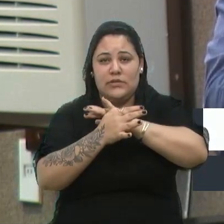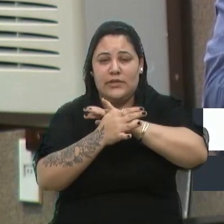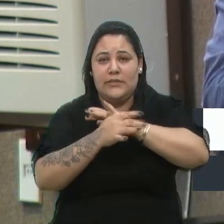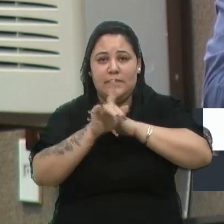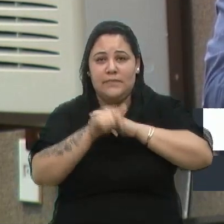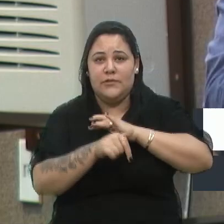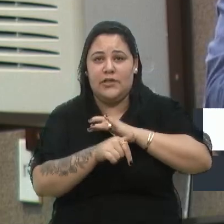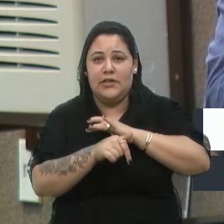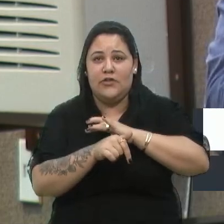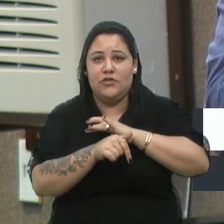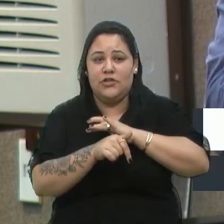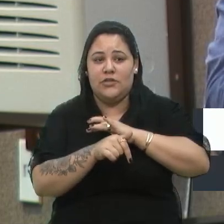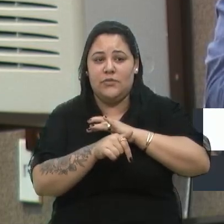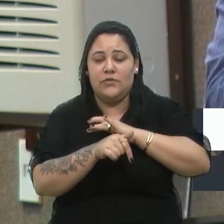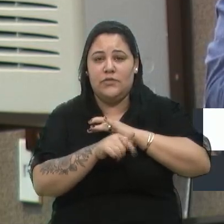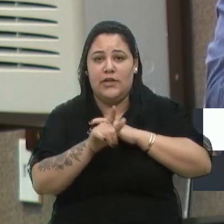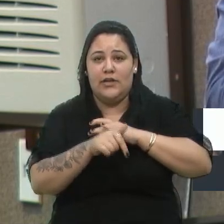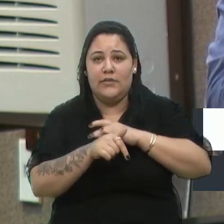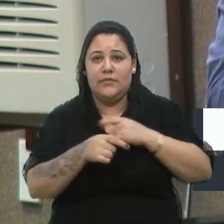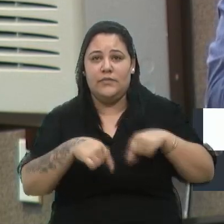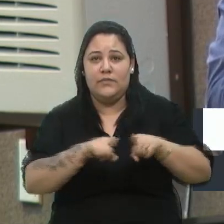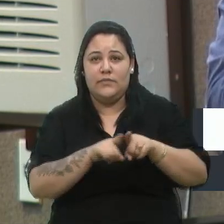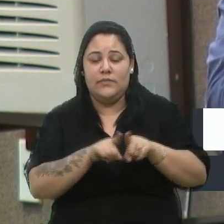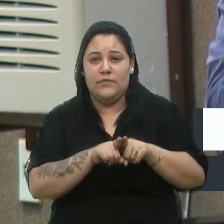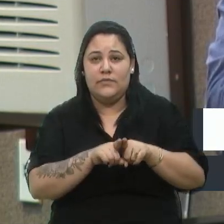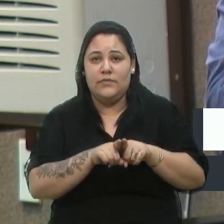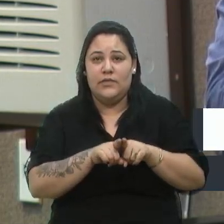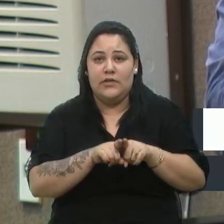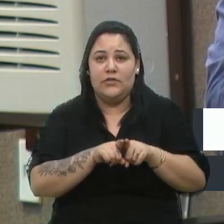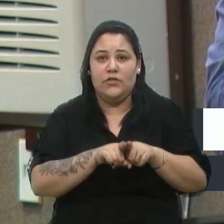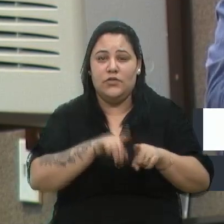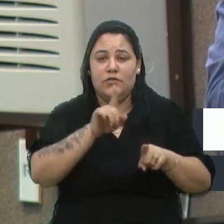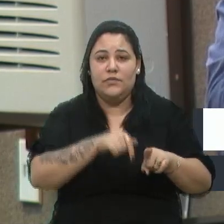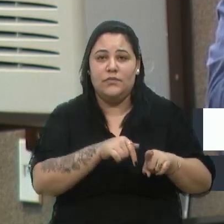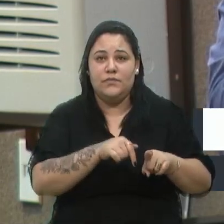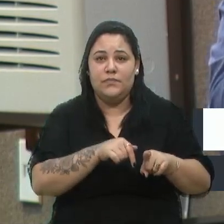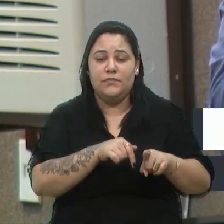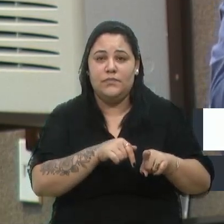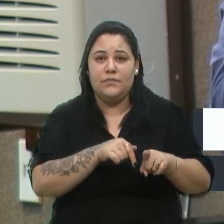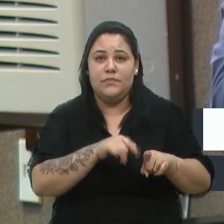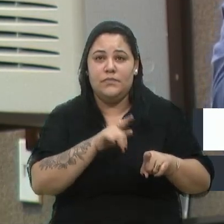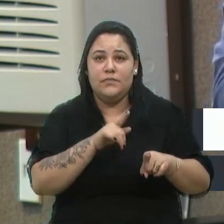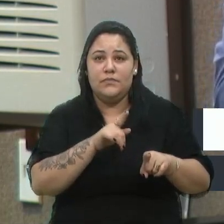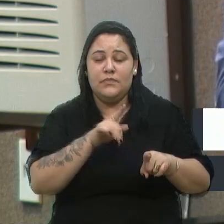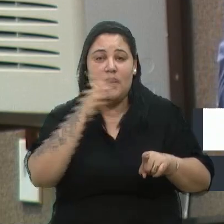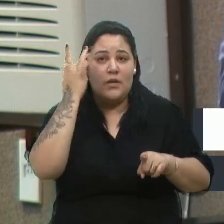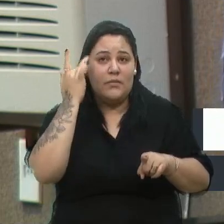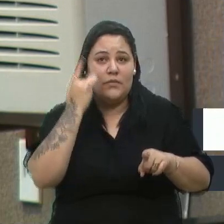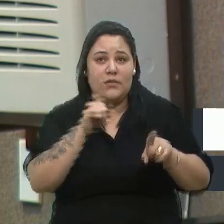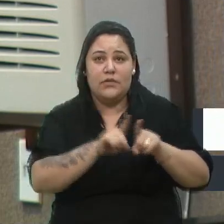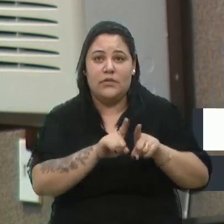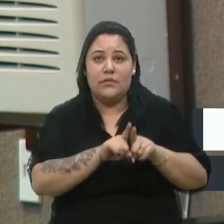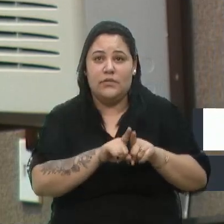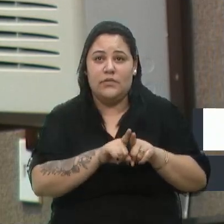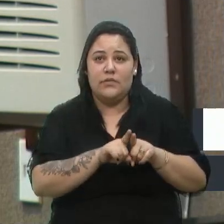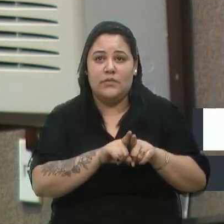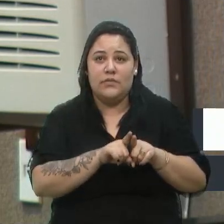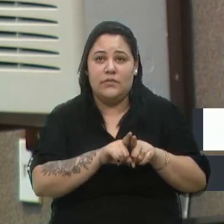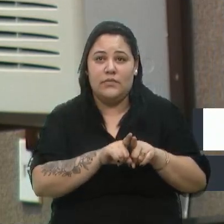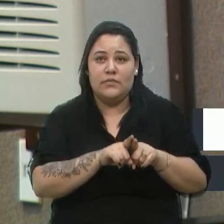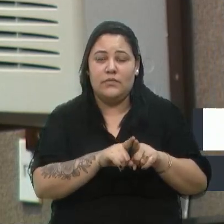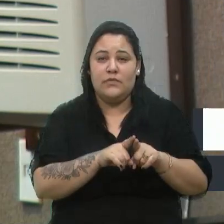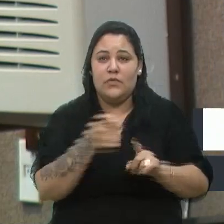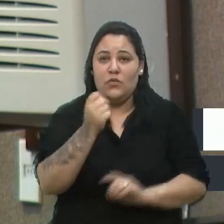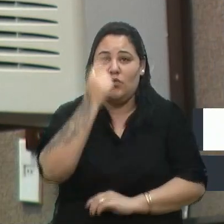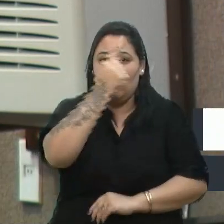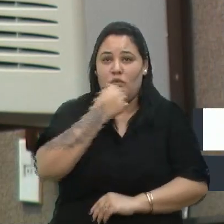palestra do Adriano Malikowski. Tá? Aí amanhã, né, isso às 20 horas, hoje, lá